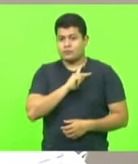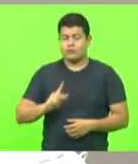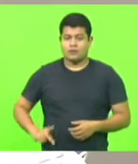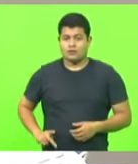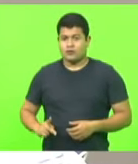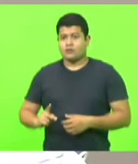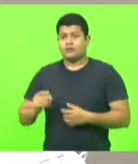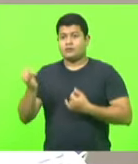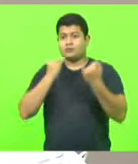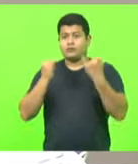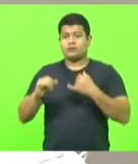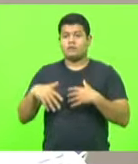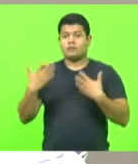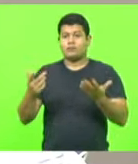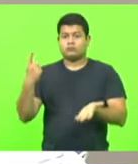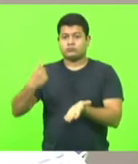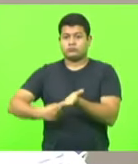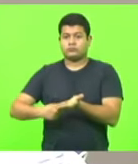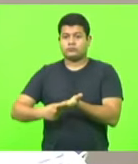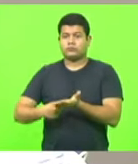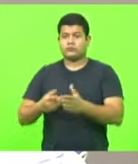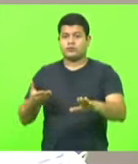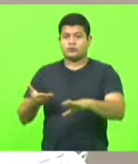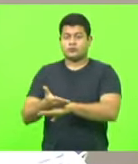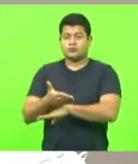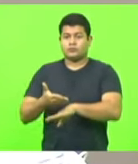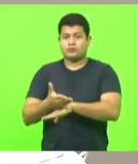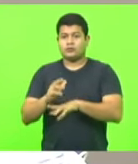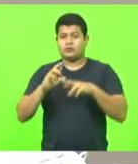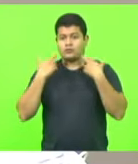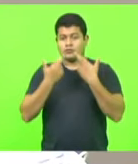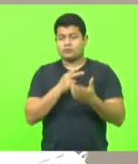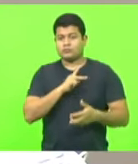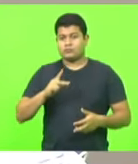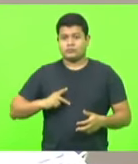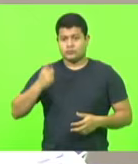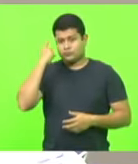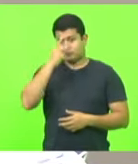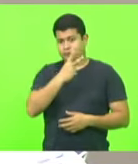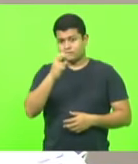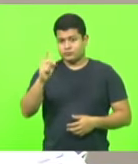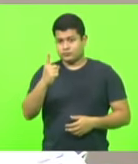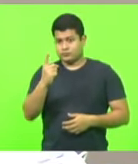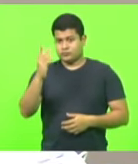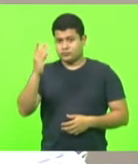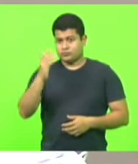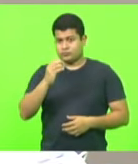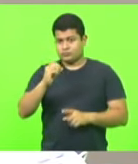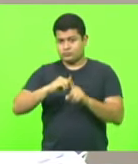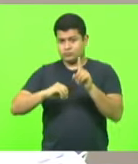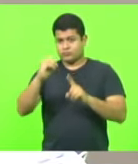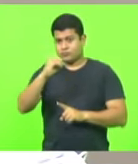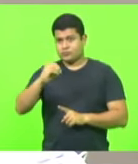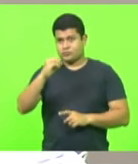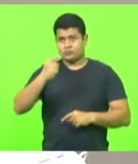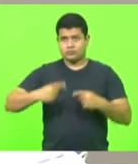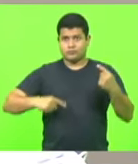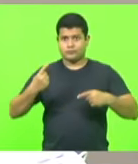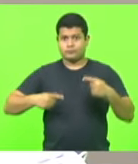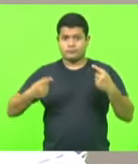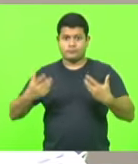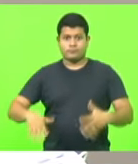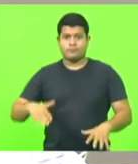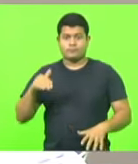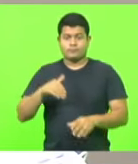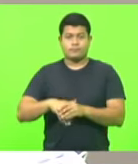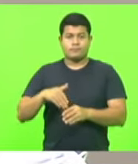qual compromisso impossibilitou a participação do mesmo na audiência pública do dia 25/10, em discussão. Não havendo quem queira